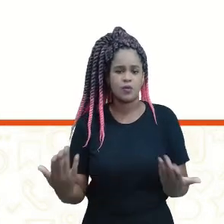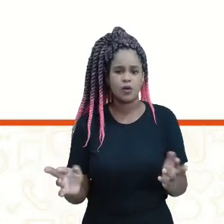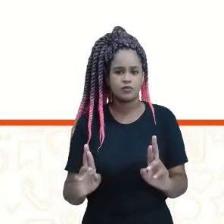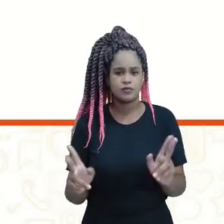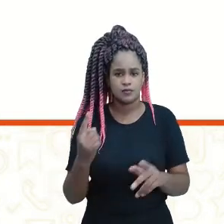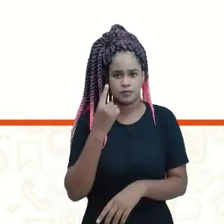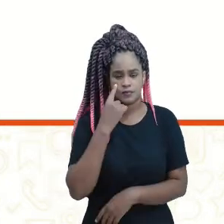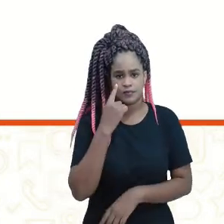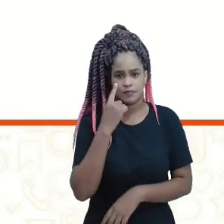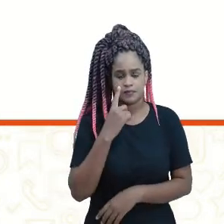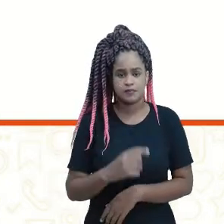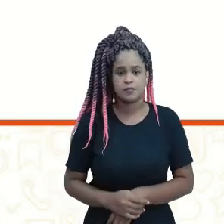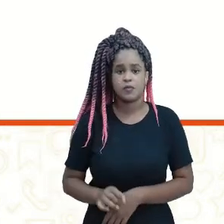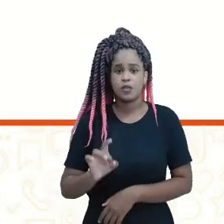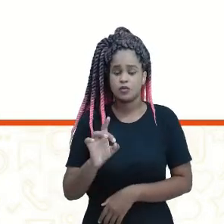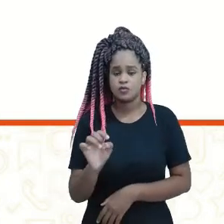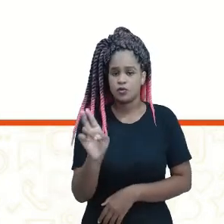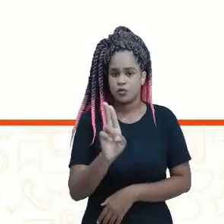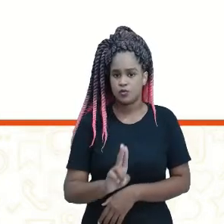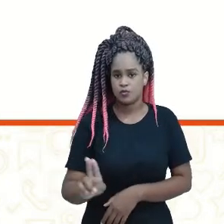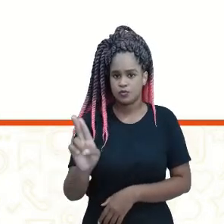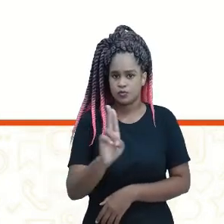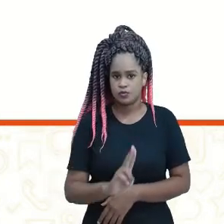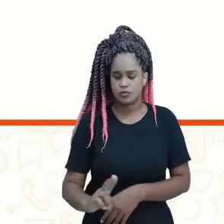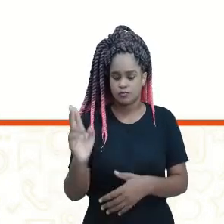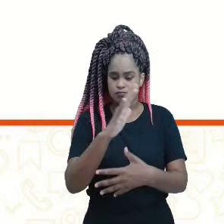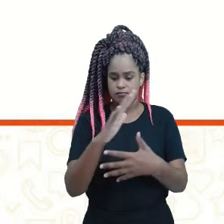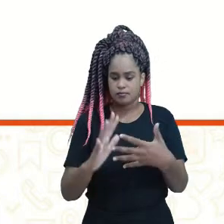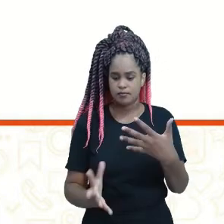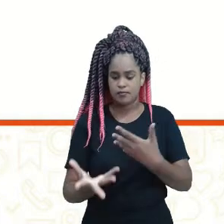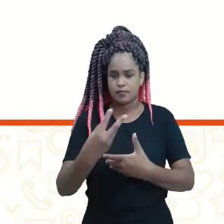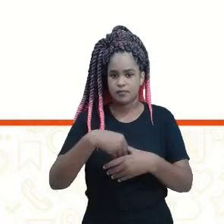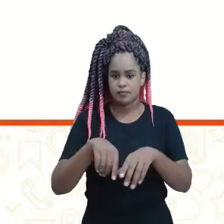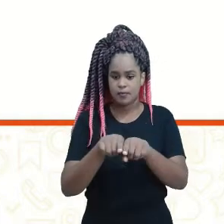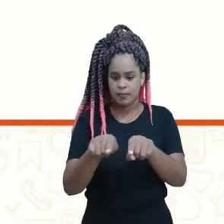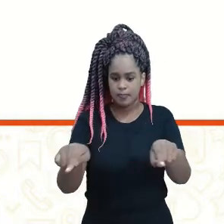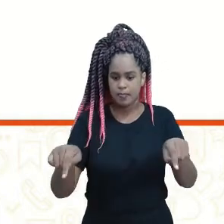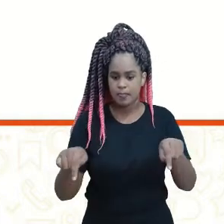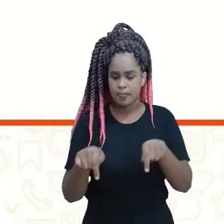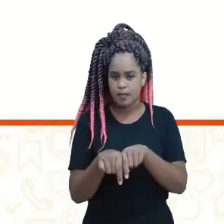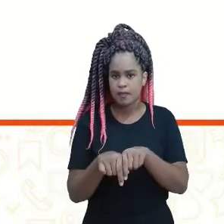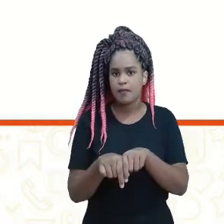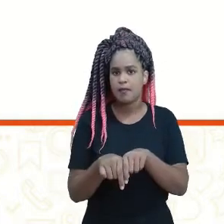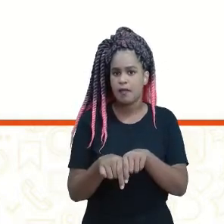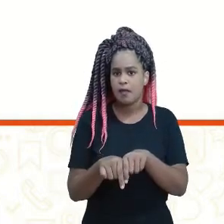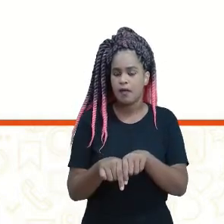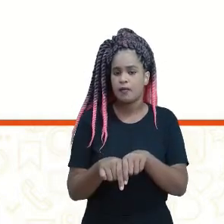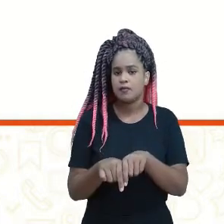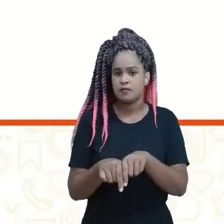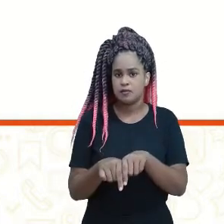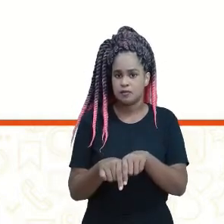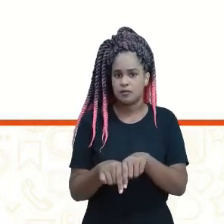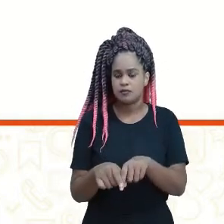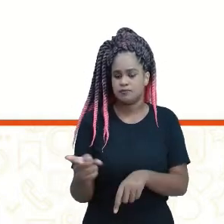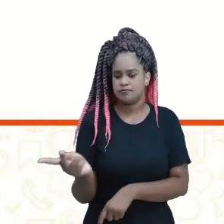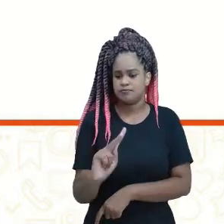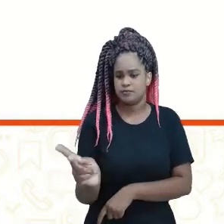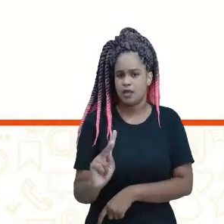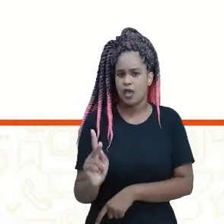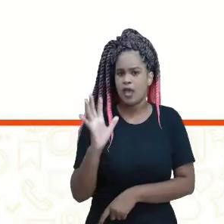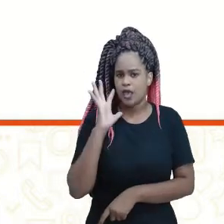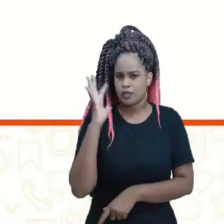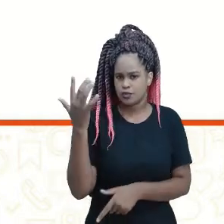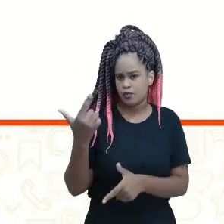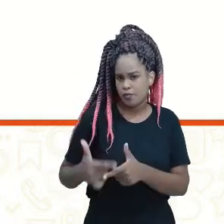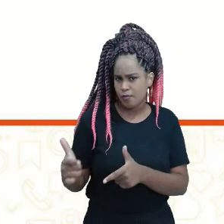o uso da língua de sinais nas salas comuns e bilíngues resolveria o problema da educação escolar da pessoa